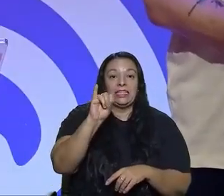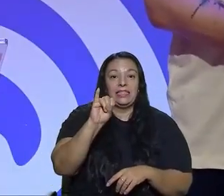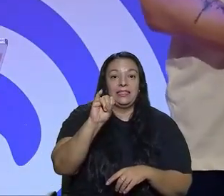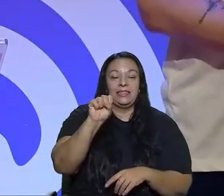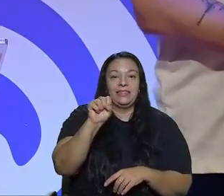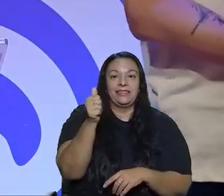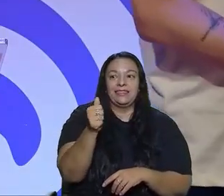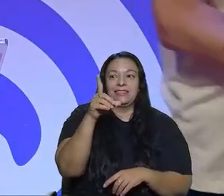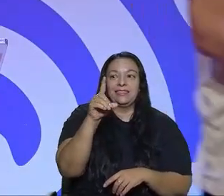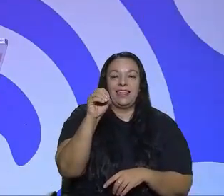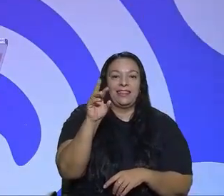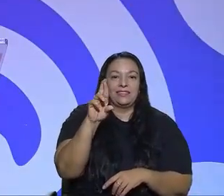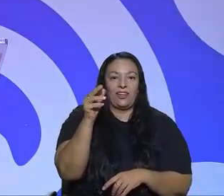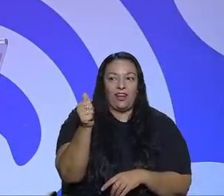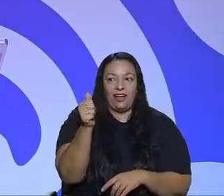Isadora